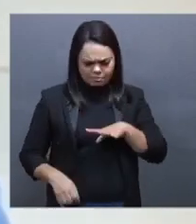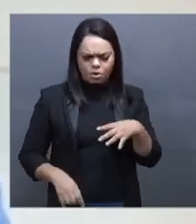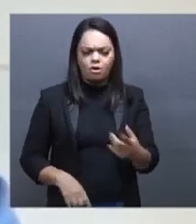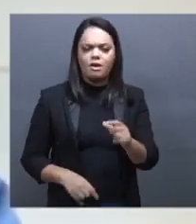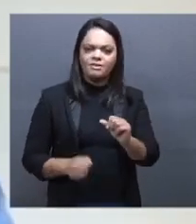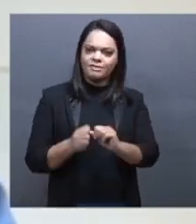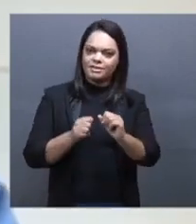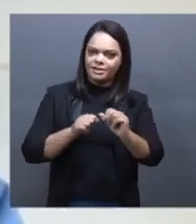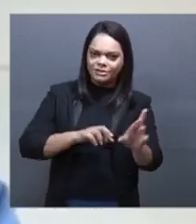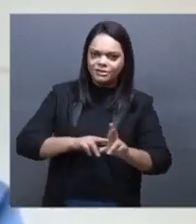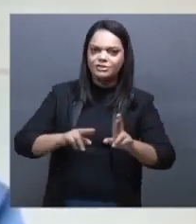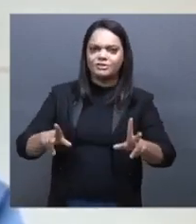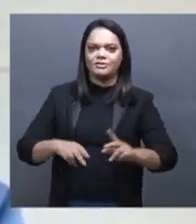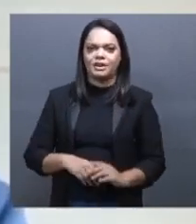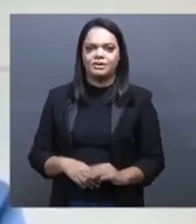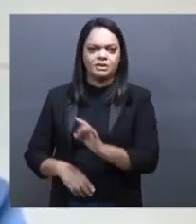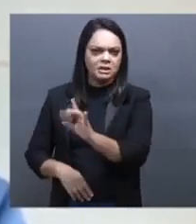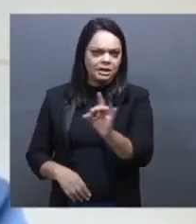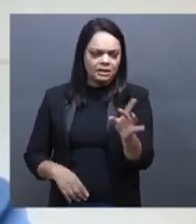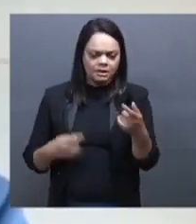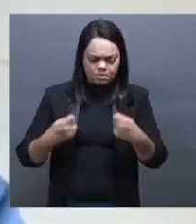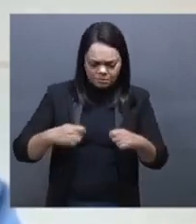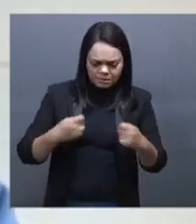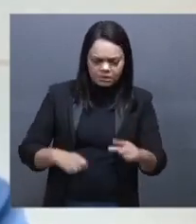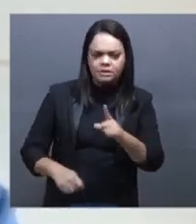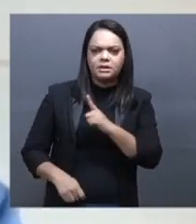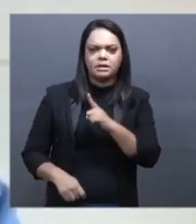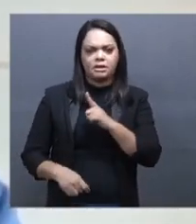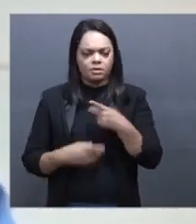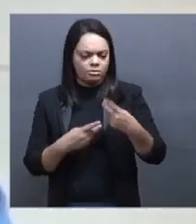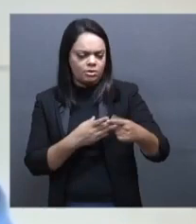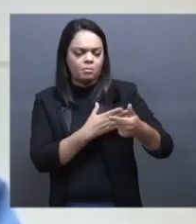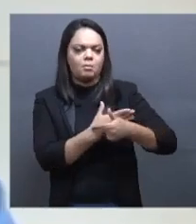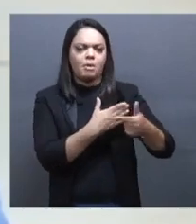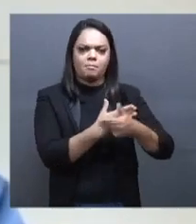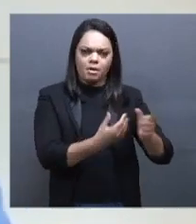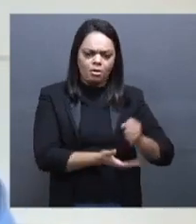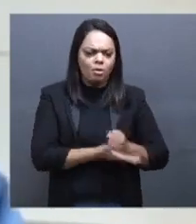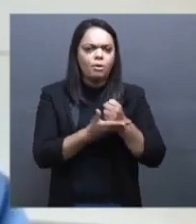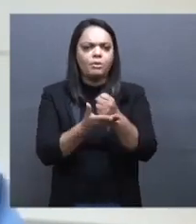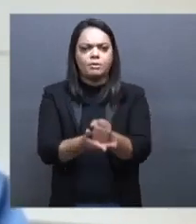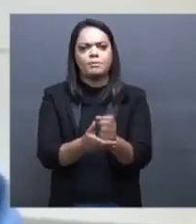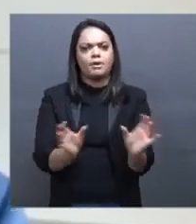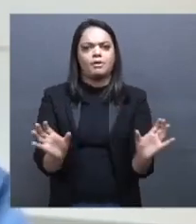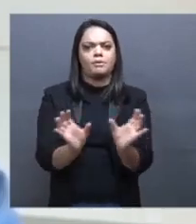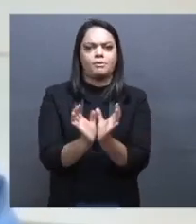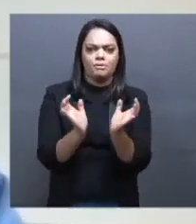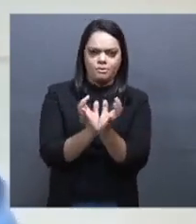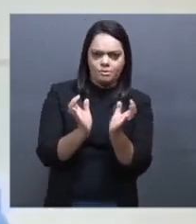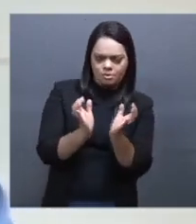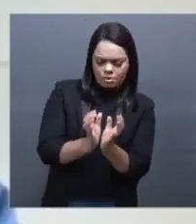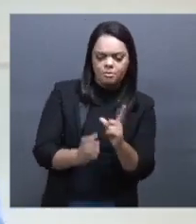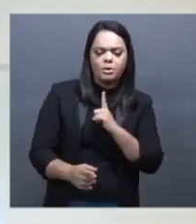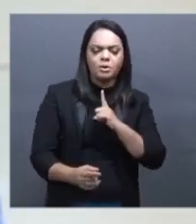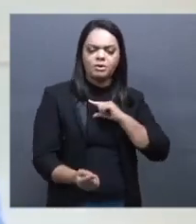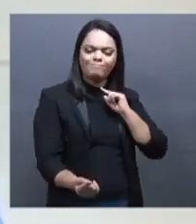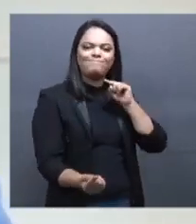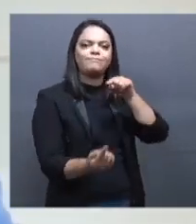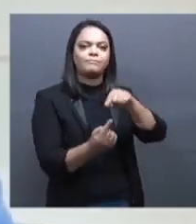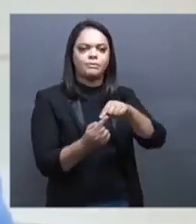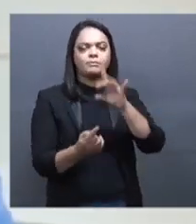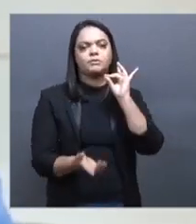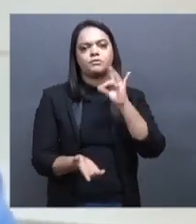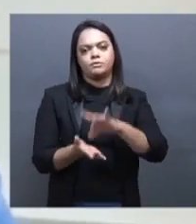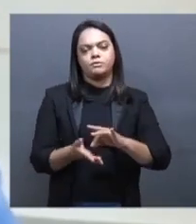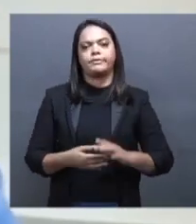fazer diferente. Né? Eu acho que cada um tem que fazer a sua parte, tem que contribuir, e esse grupo aqui está imbuído neste propósito. Por